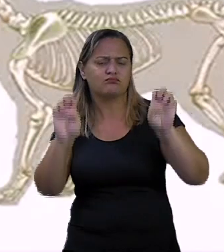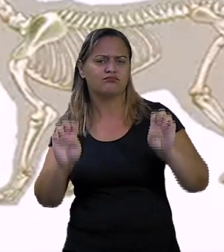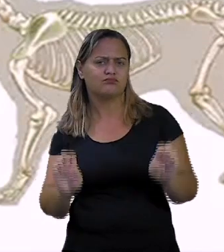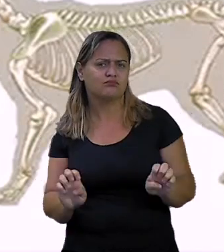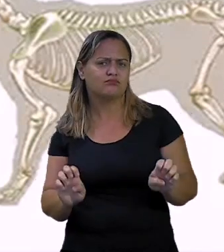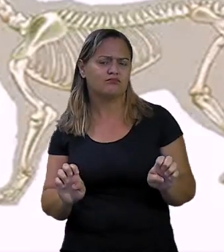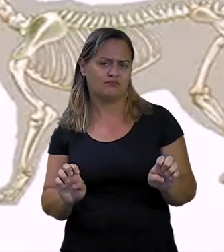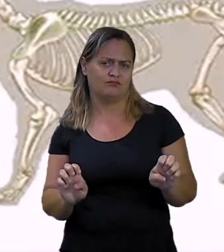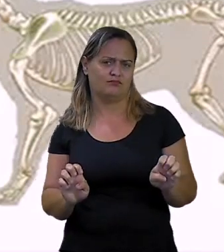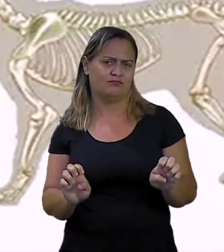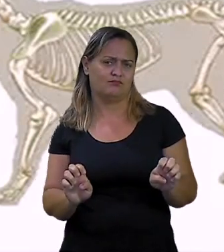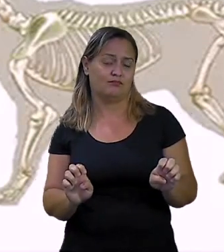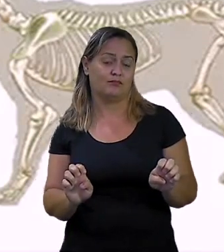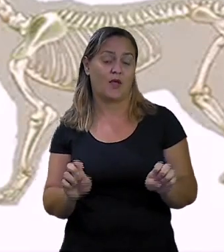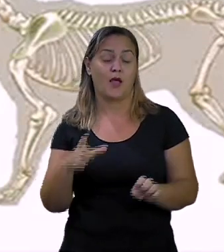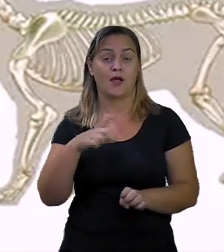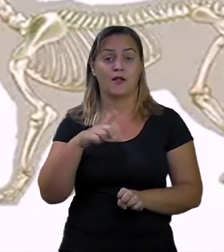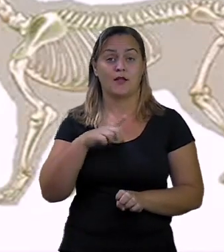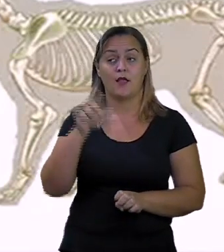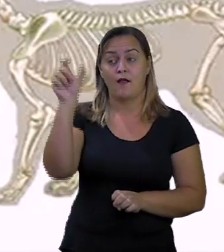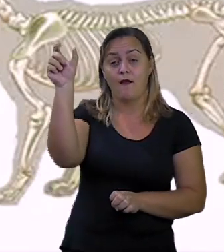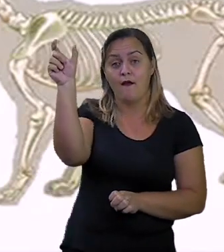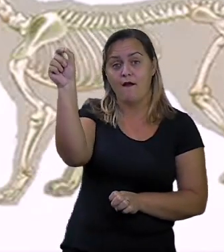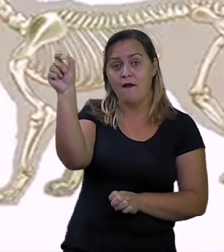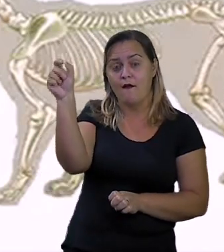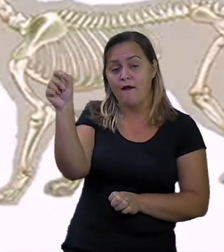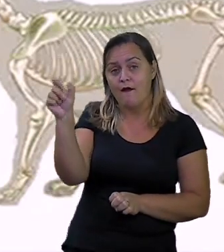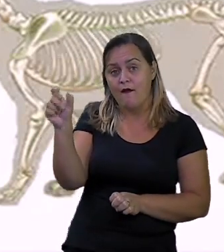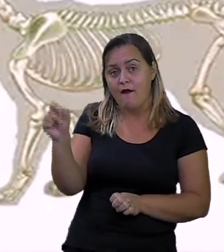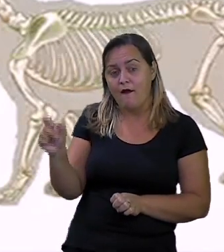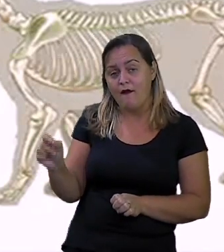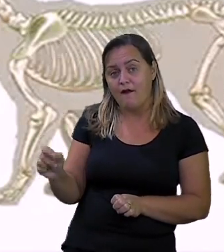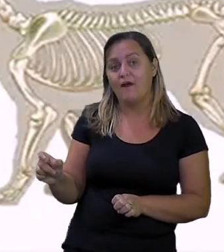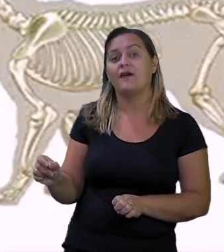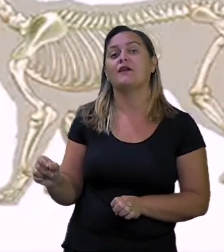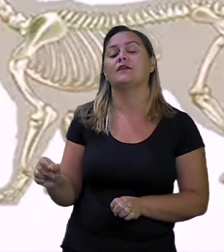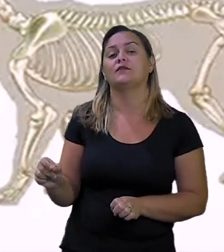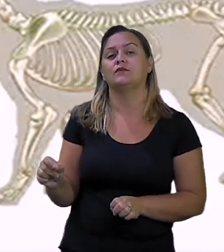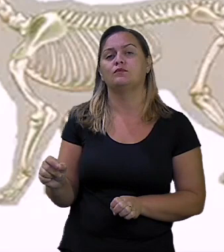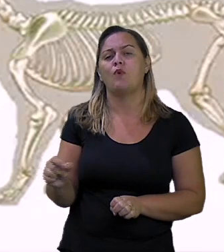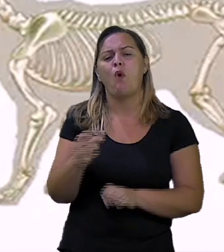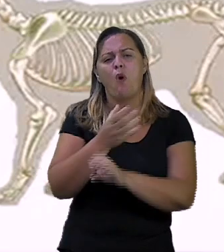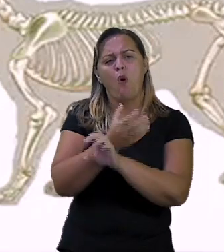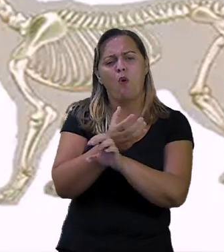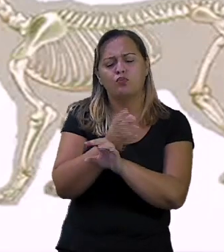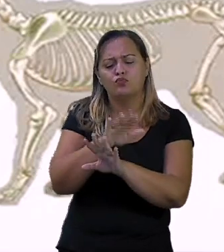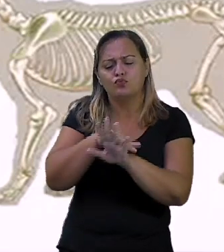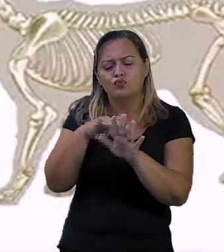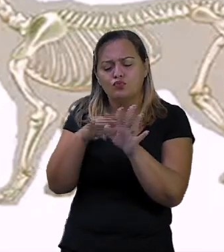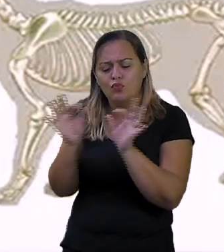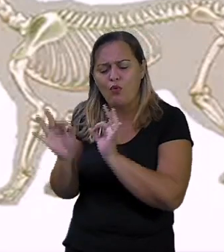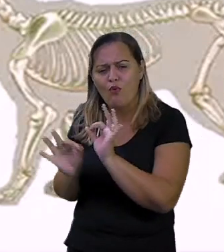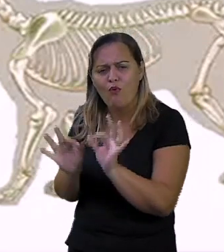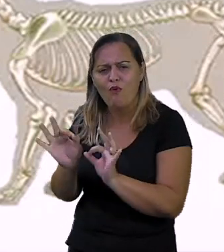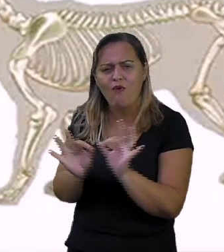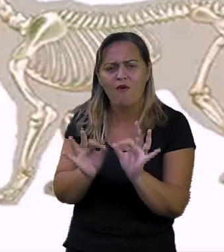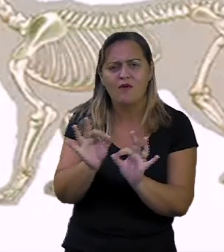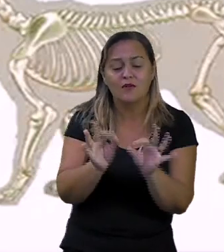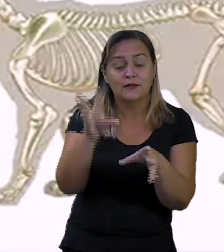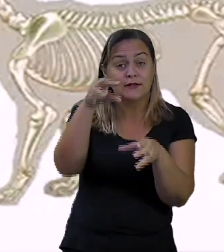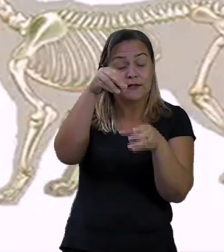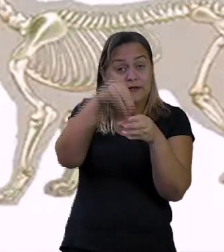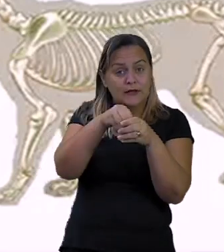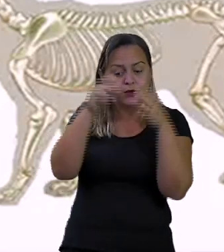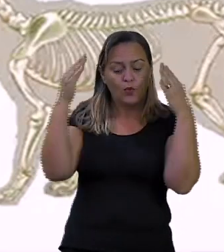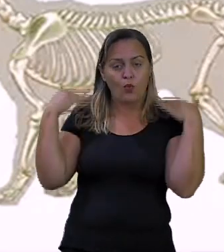ter outros e outras estruturas ósseas que vão organizar tudo dentro deste